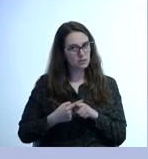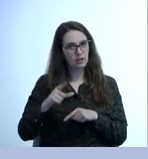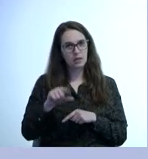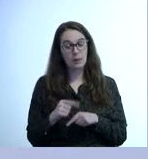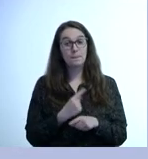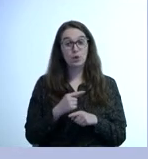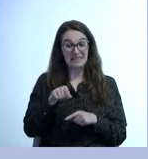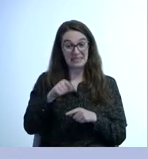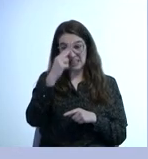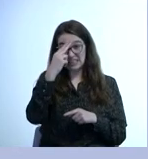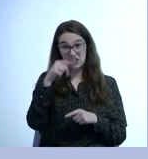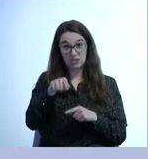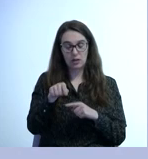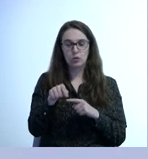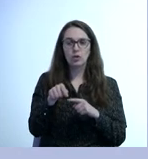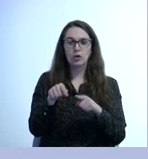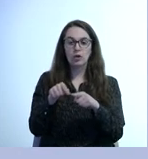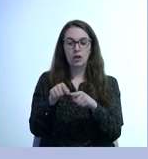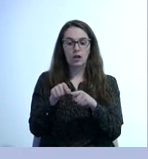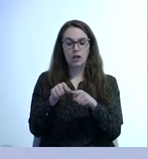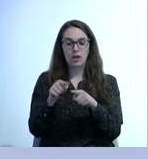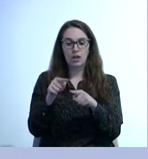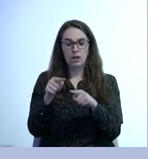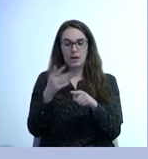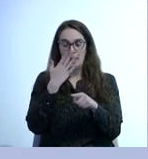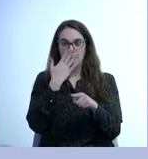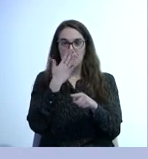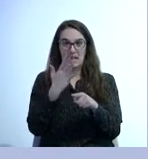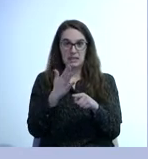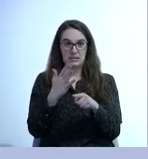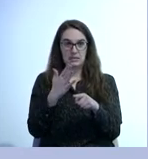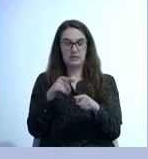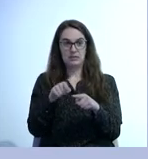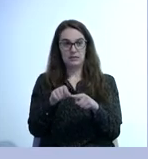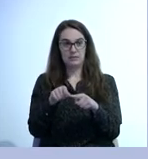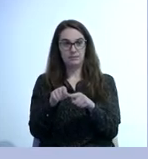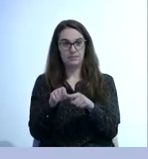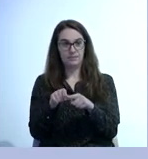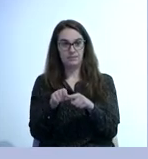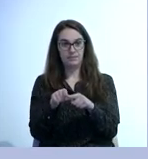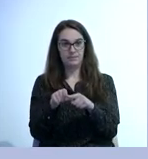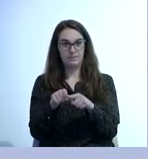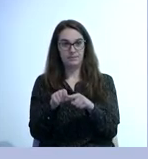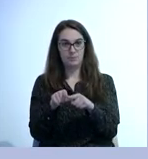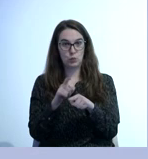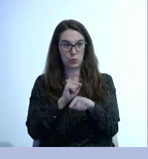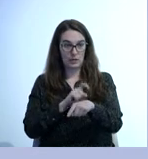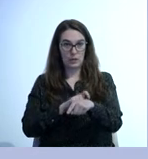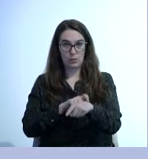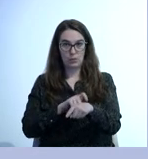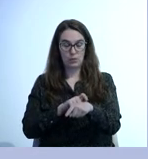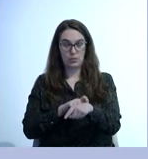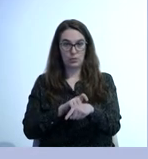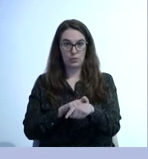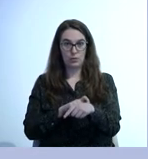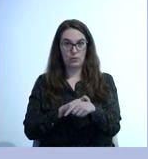aí estabelece como que uma junta, que é a junta do tempo, que o